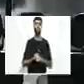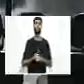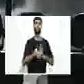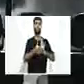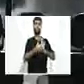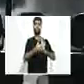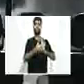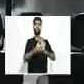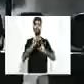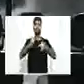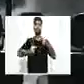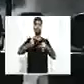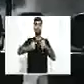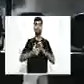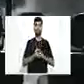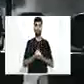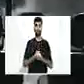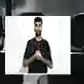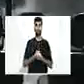proposições em